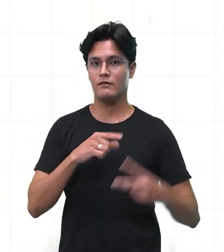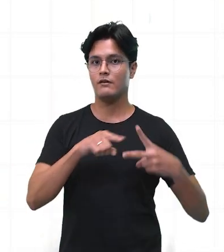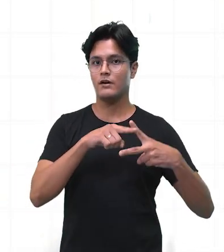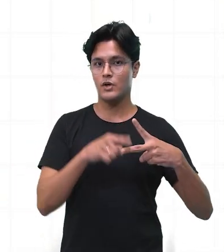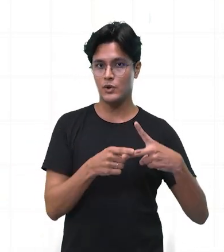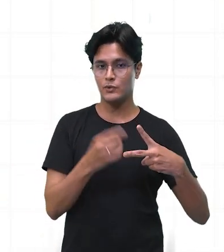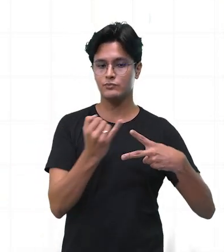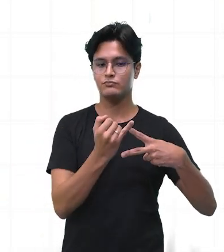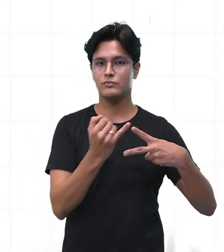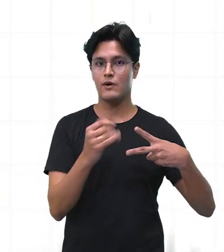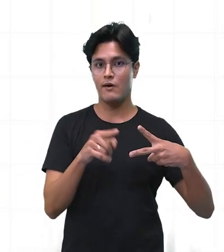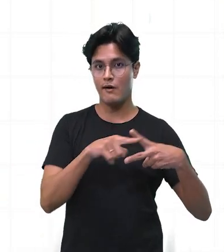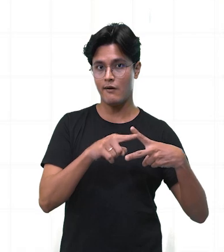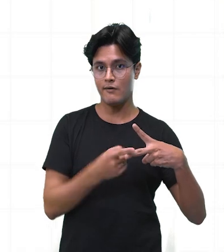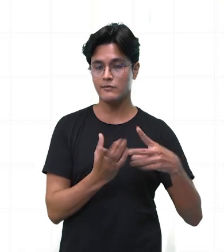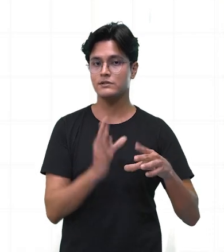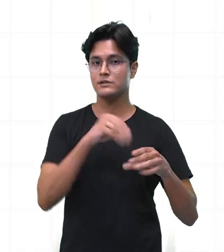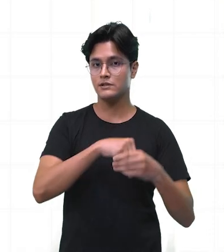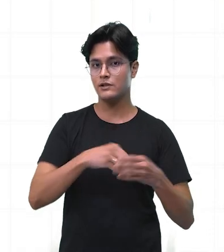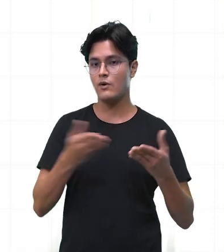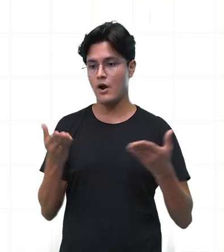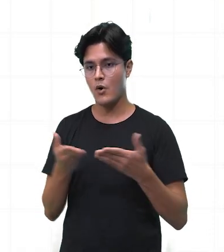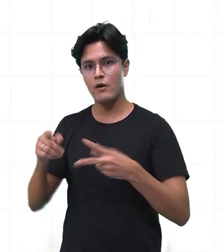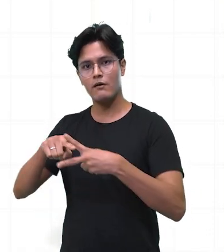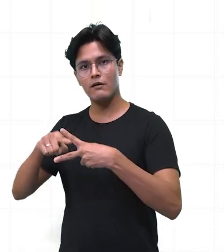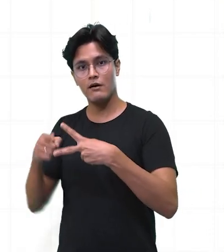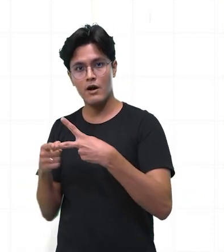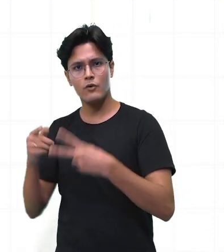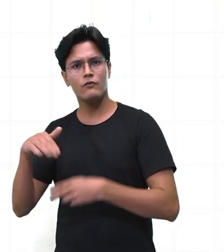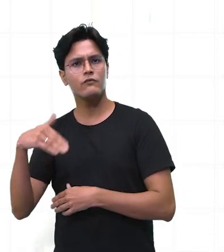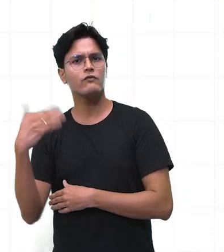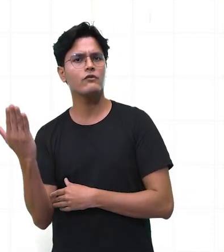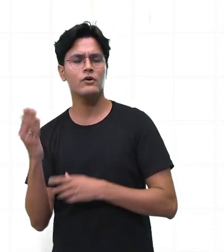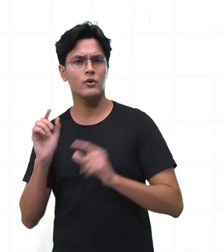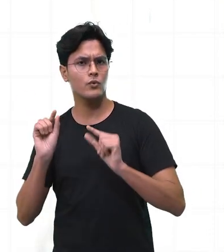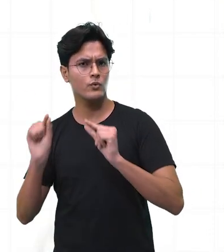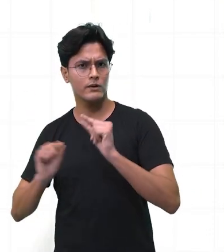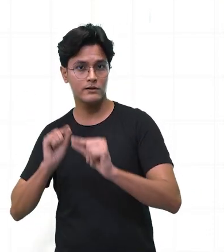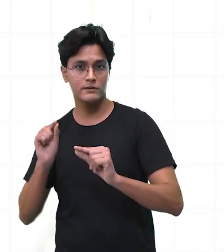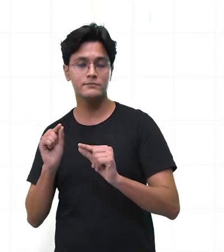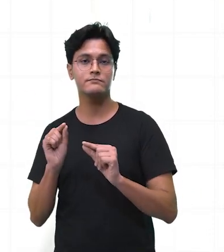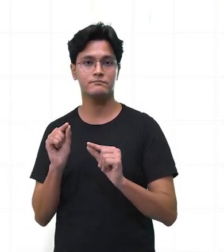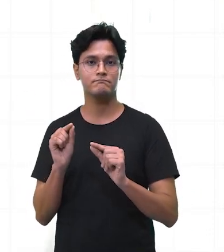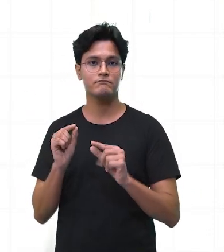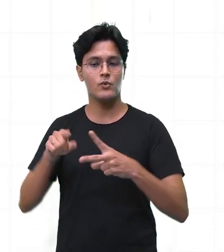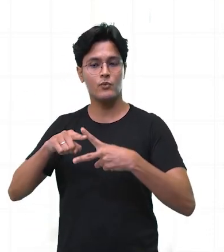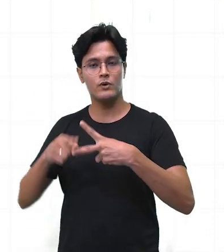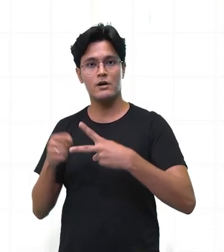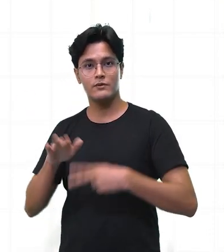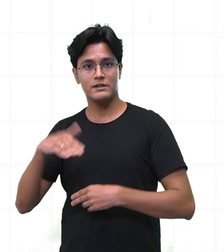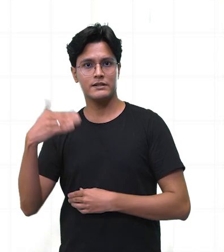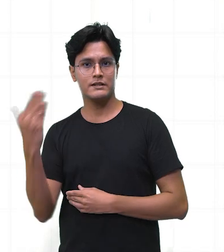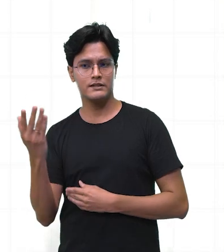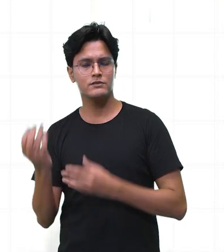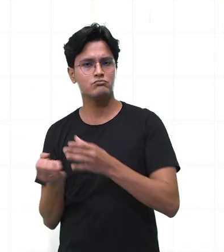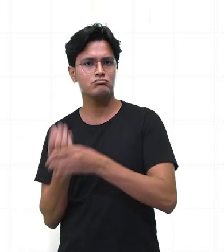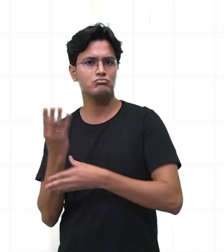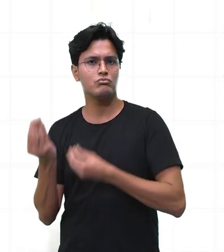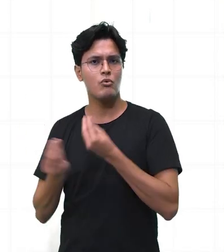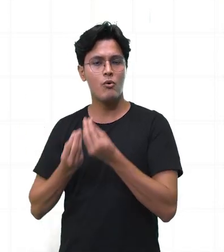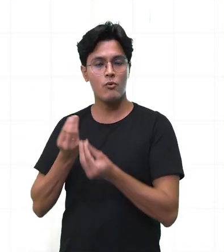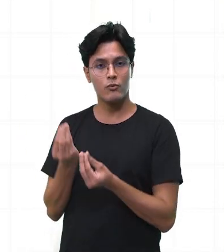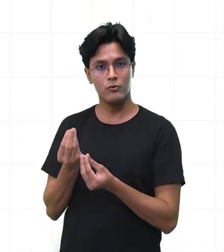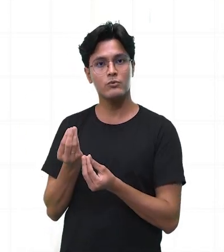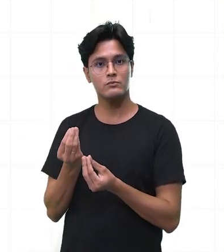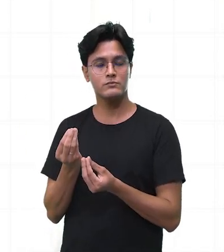agora nós veremos o que é um ângulo externo. Já um ângulo externo é aquele que se forma quando prolongamos um